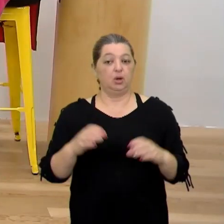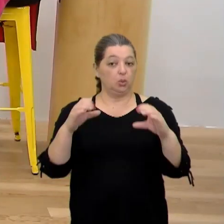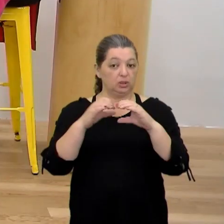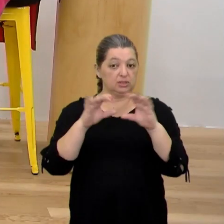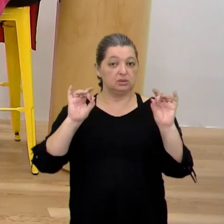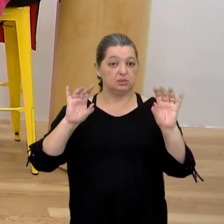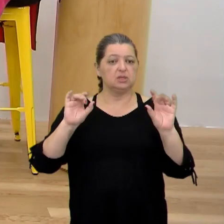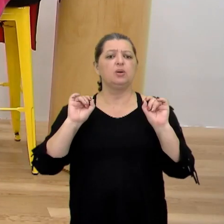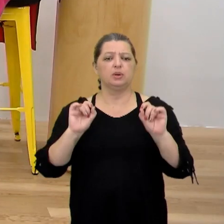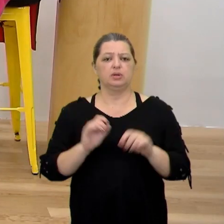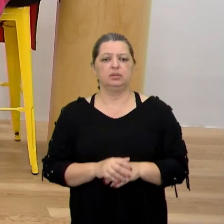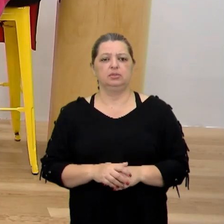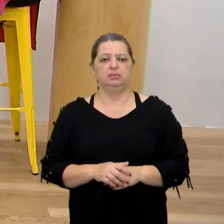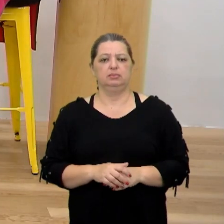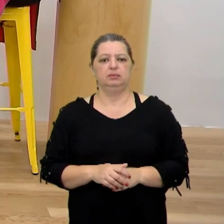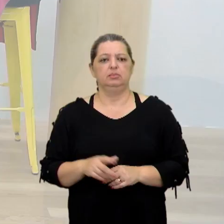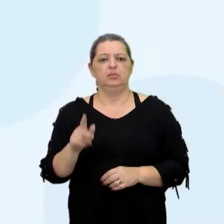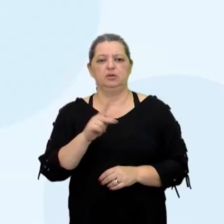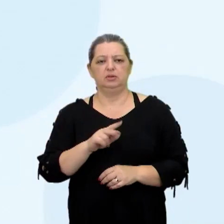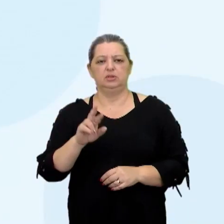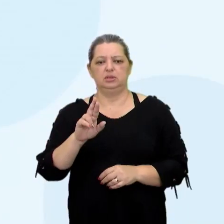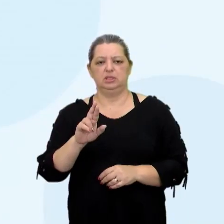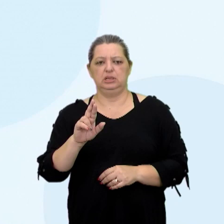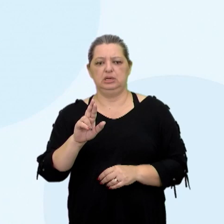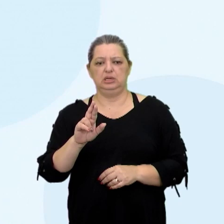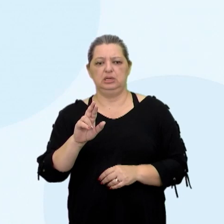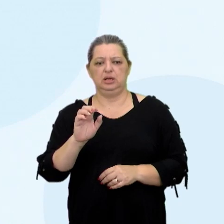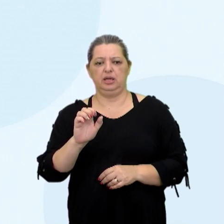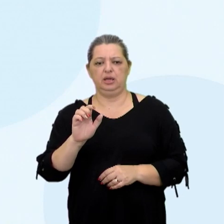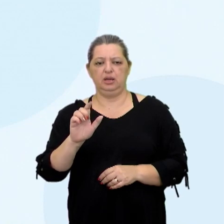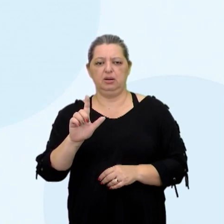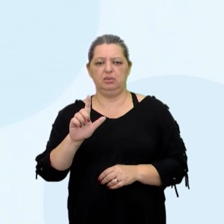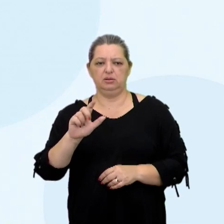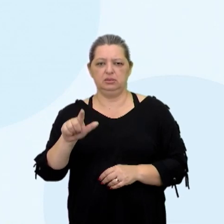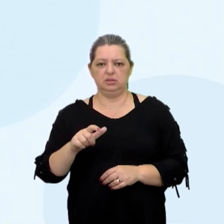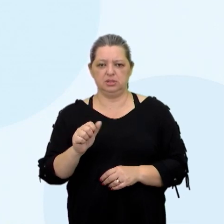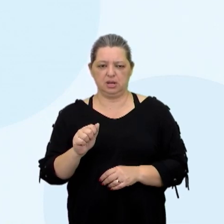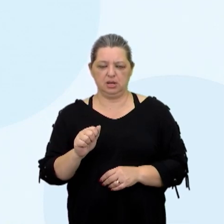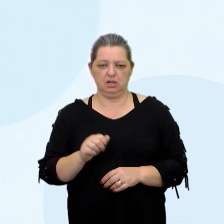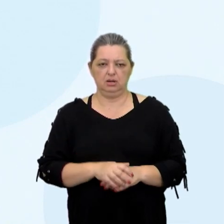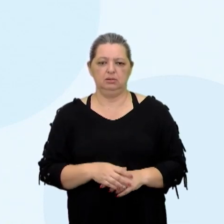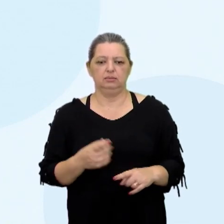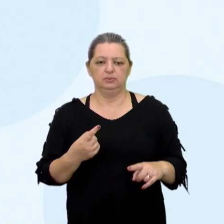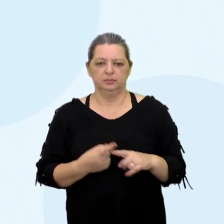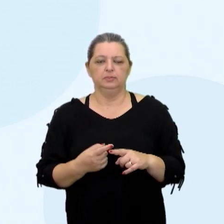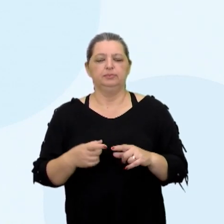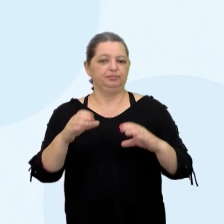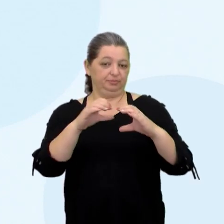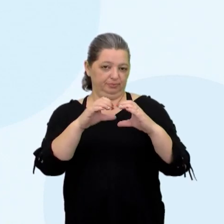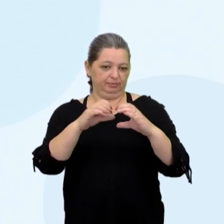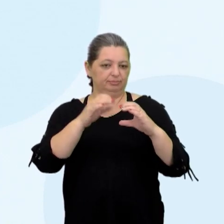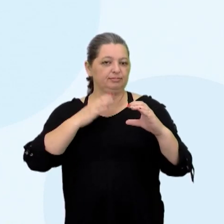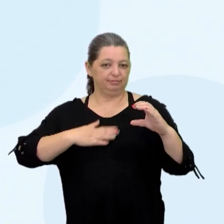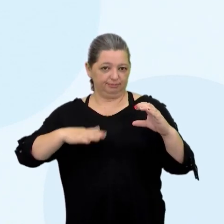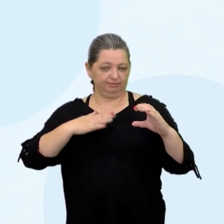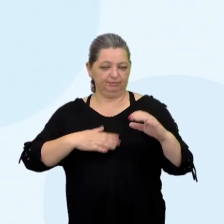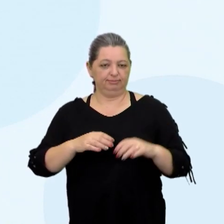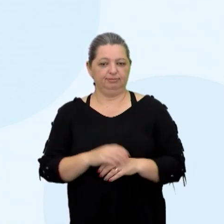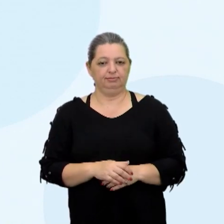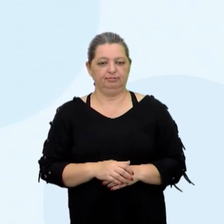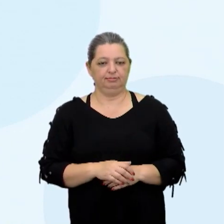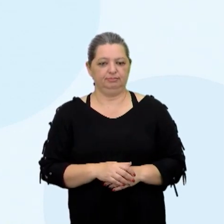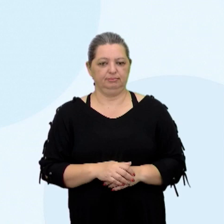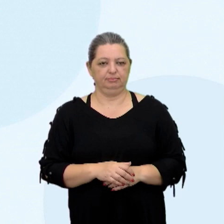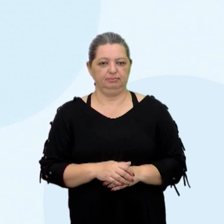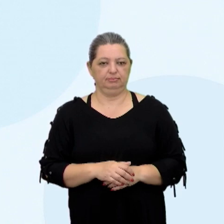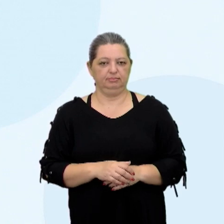Vamos, pra quem? Pra professora Elza Regina. Professora Elza Regina, mandar um coração pra senhora ficar mais calma, porque